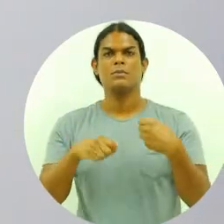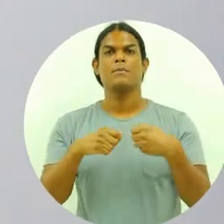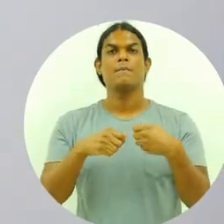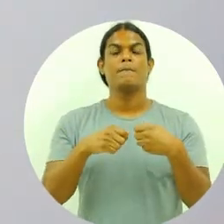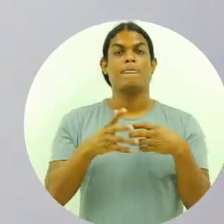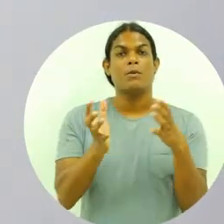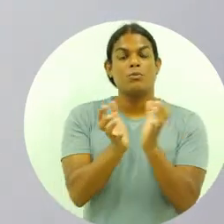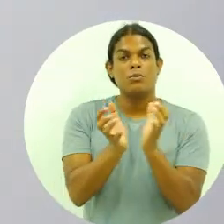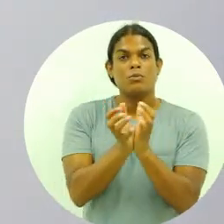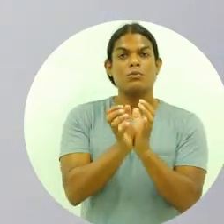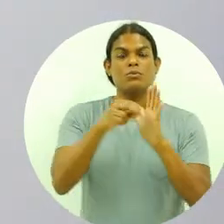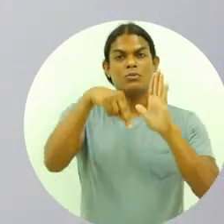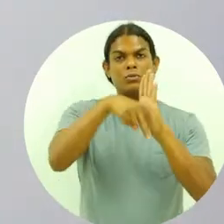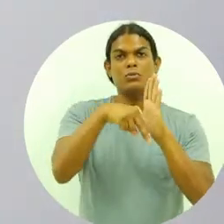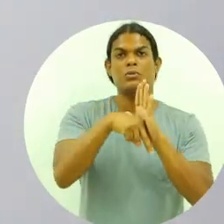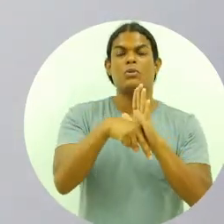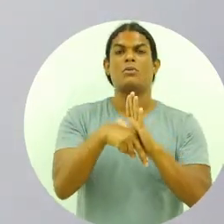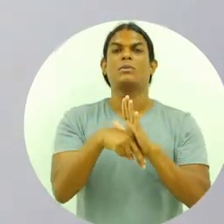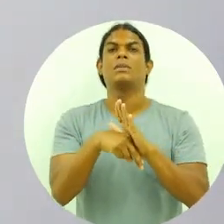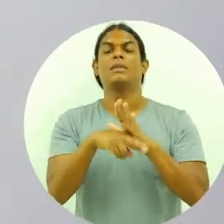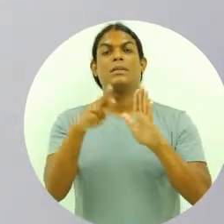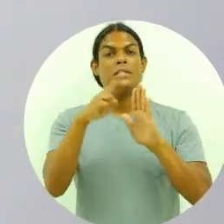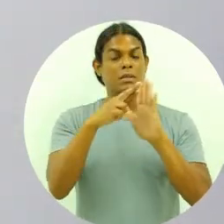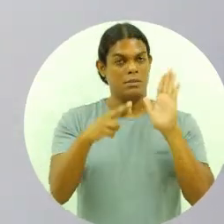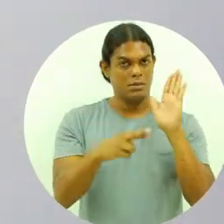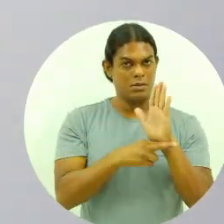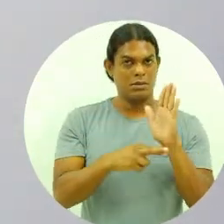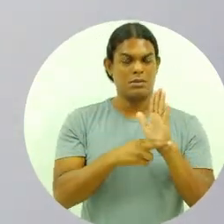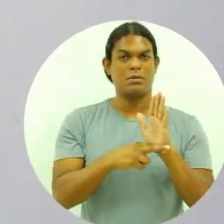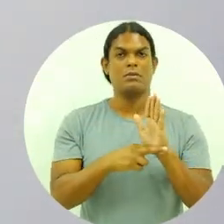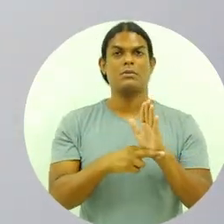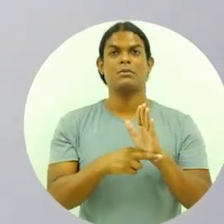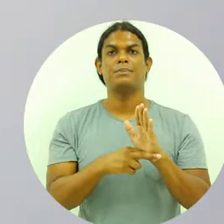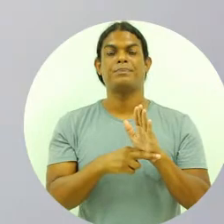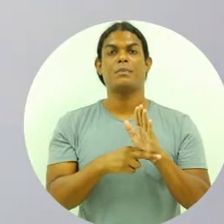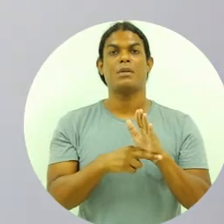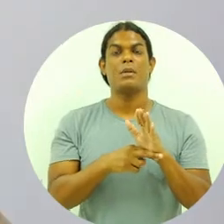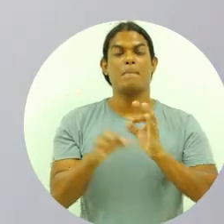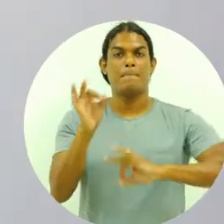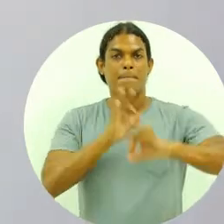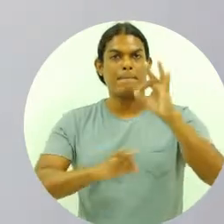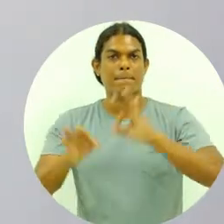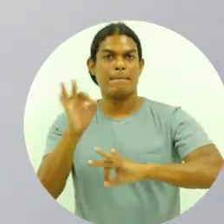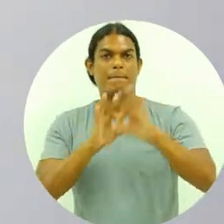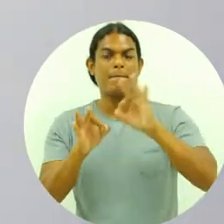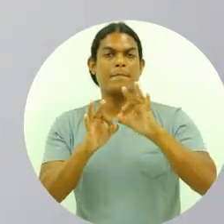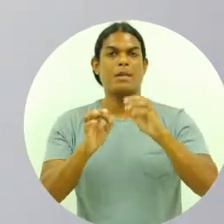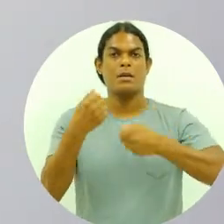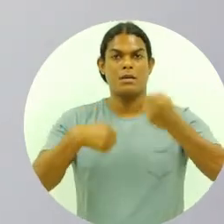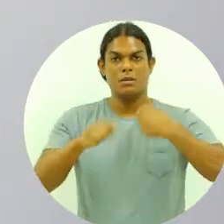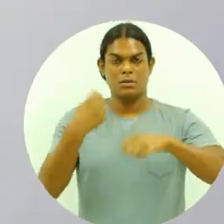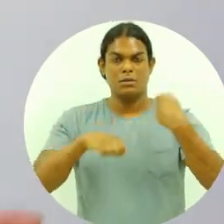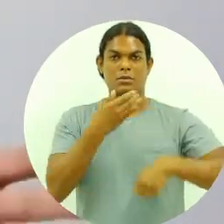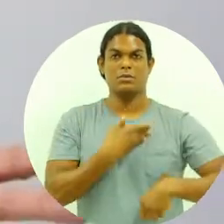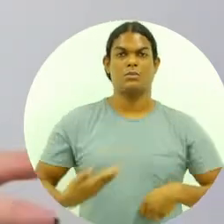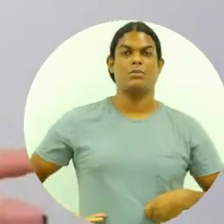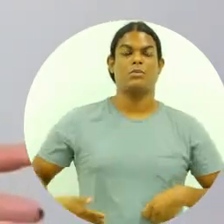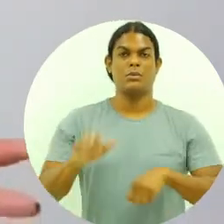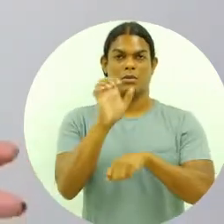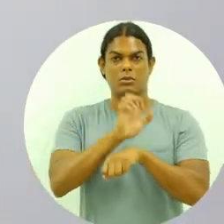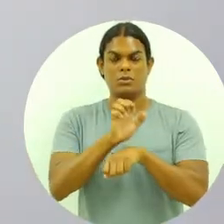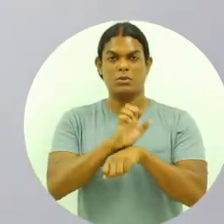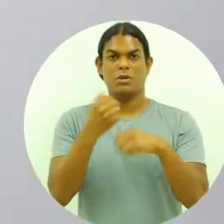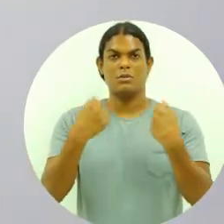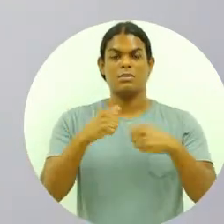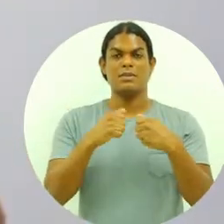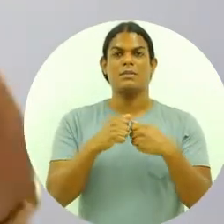administrativo é um conjunto de normas que estabelecem princípios e regras para o funcionamento da administração pública. O